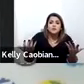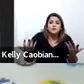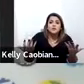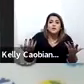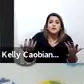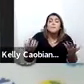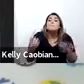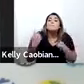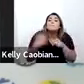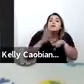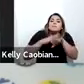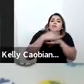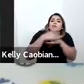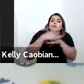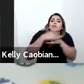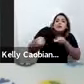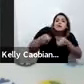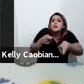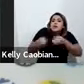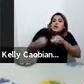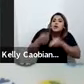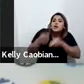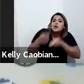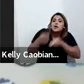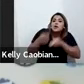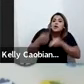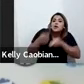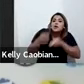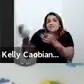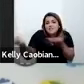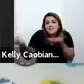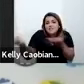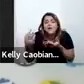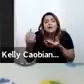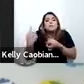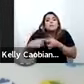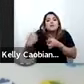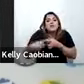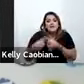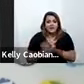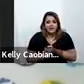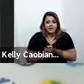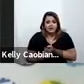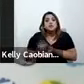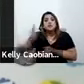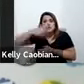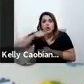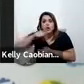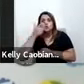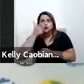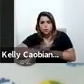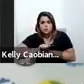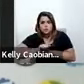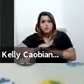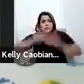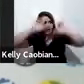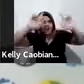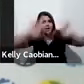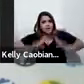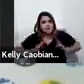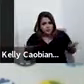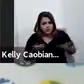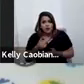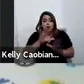que a gente chegou a esse ponto aqui de podermos resgatar a dignidade dos 747